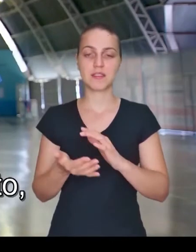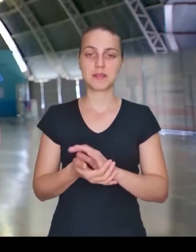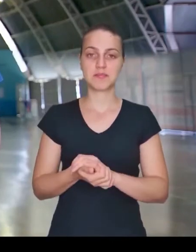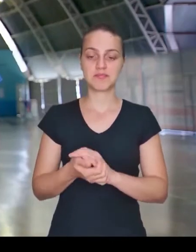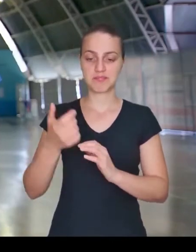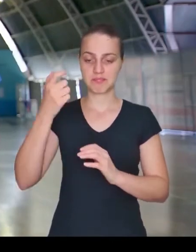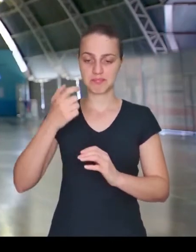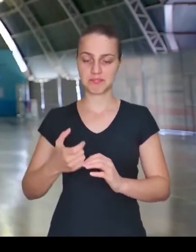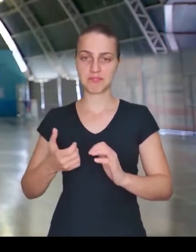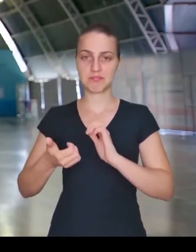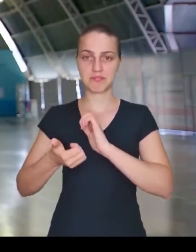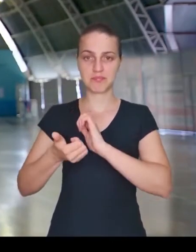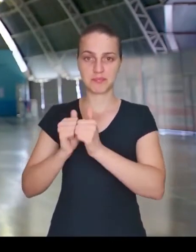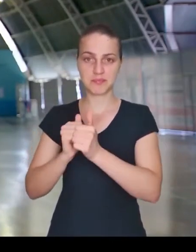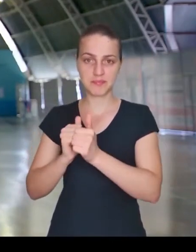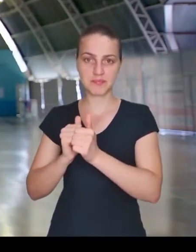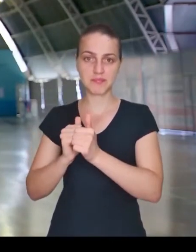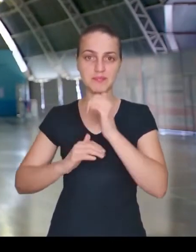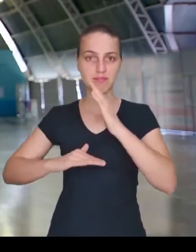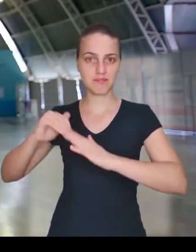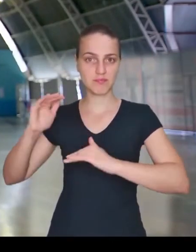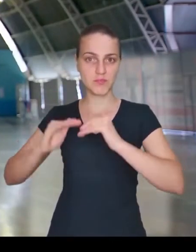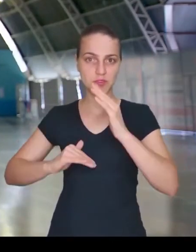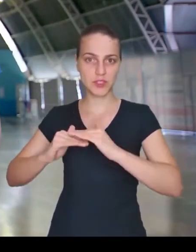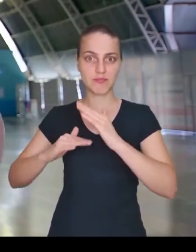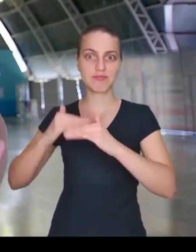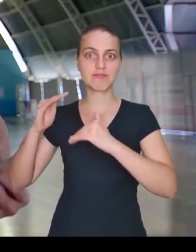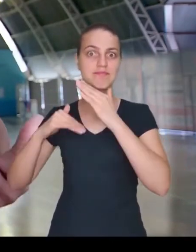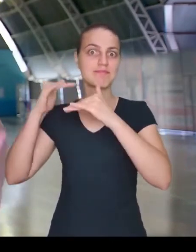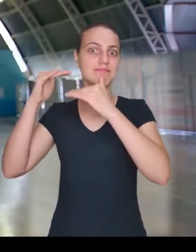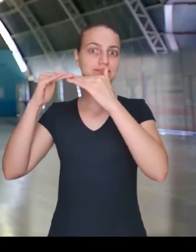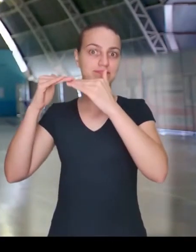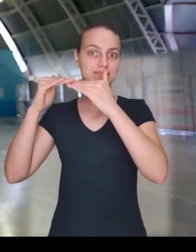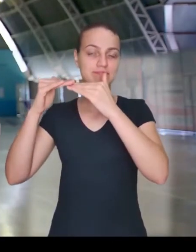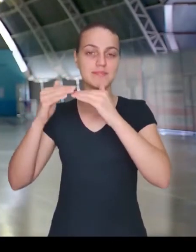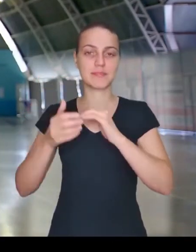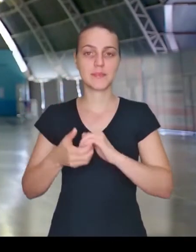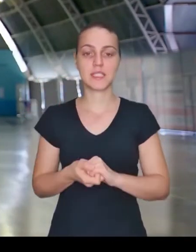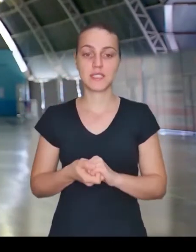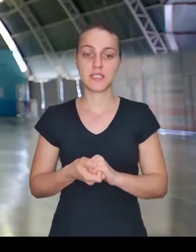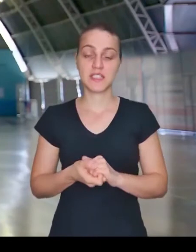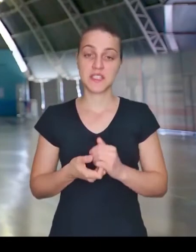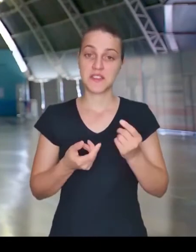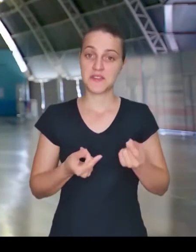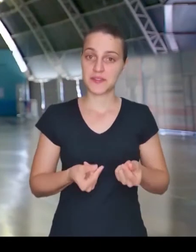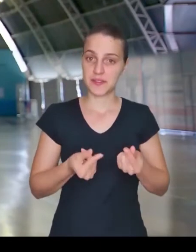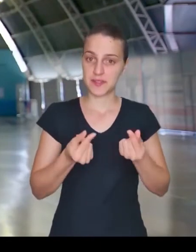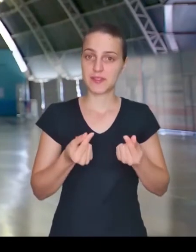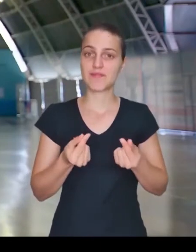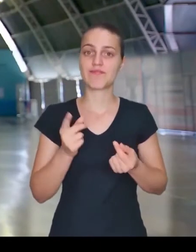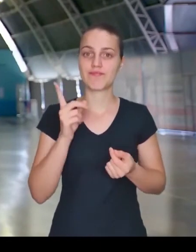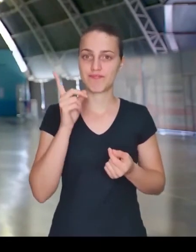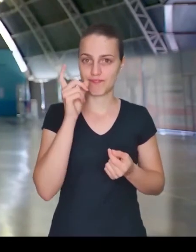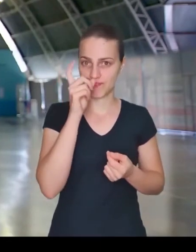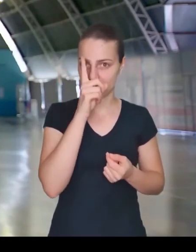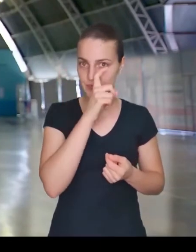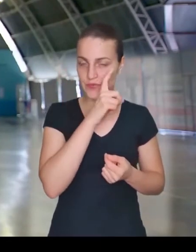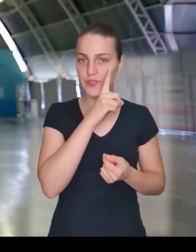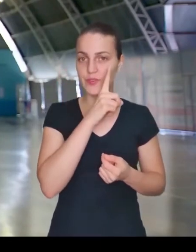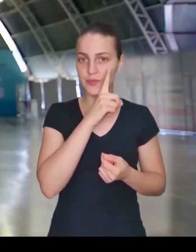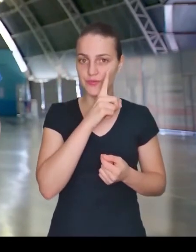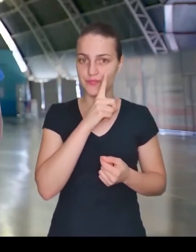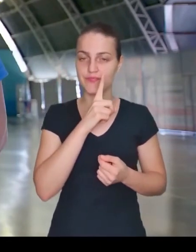sucedido em questão de competições. Porque questão financeira é bem complicado, um atleta de alto